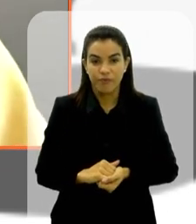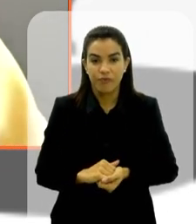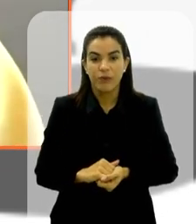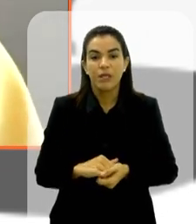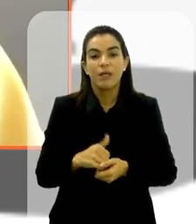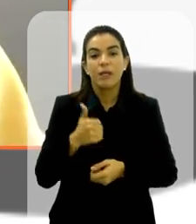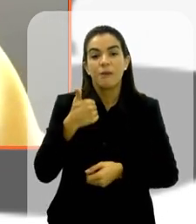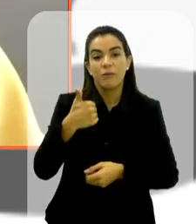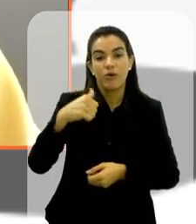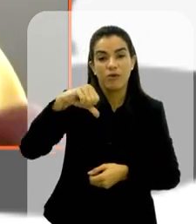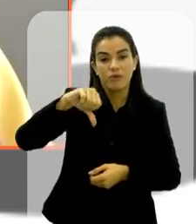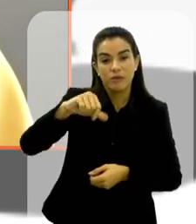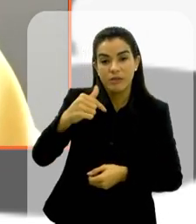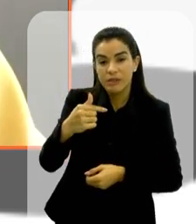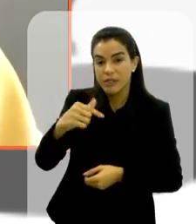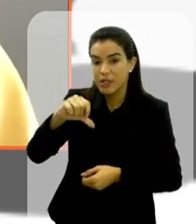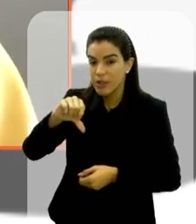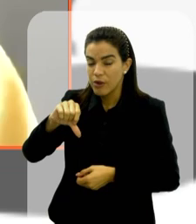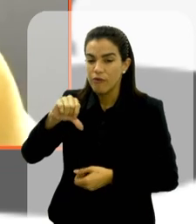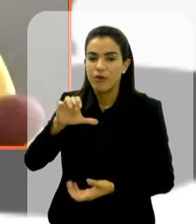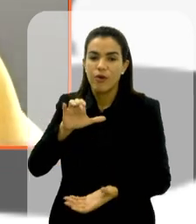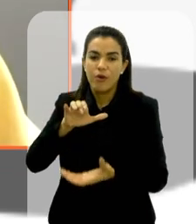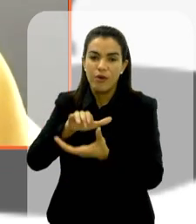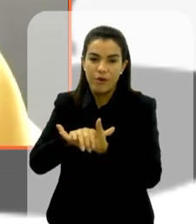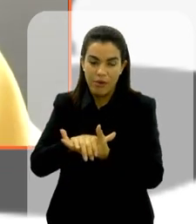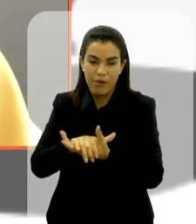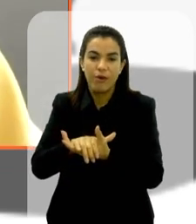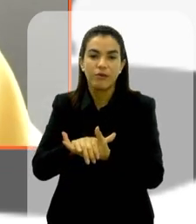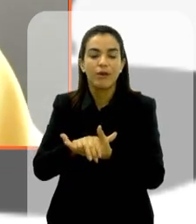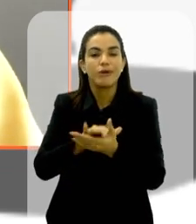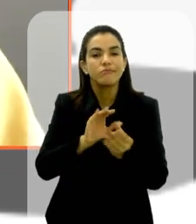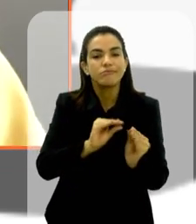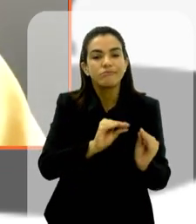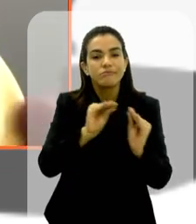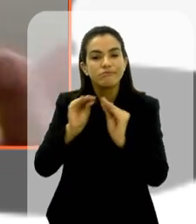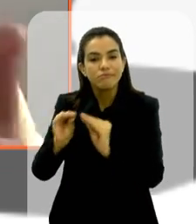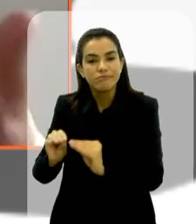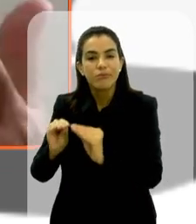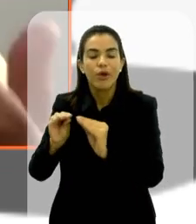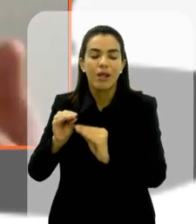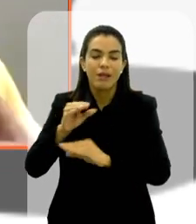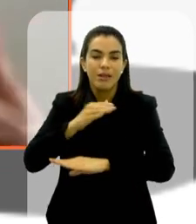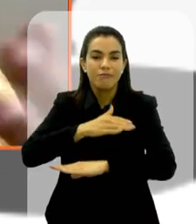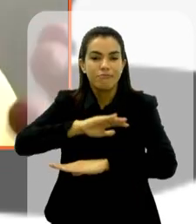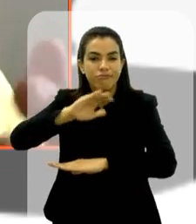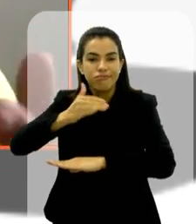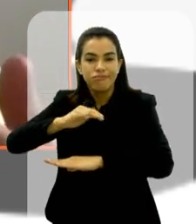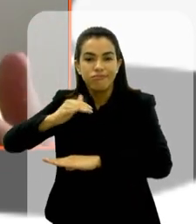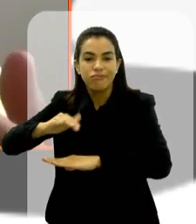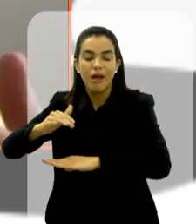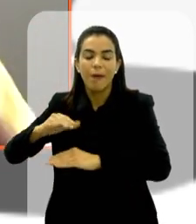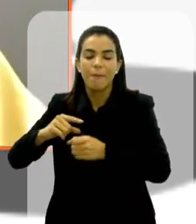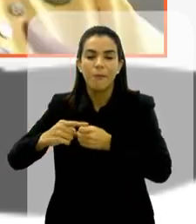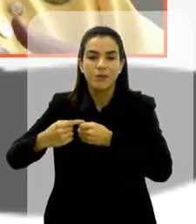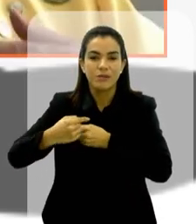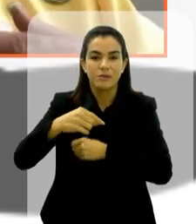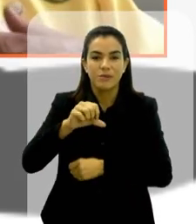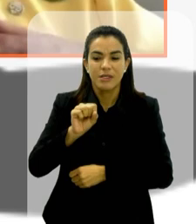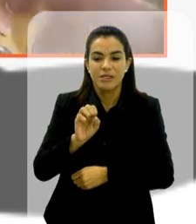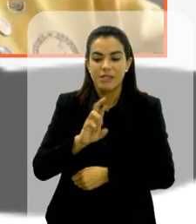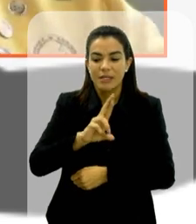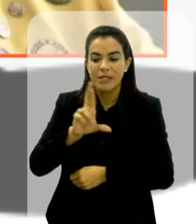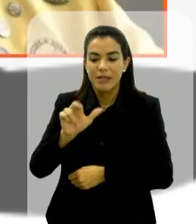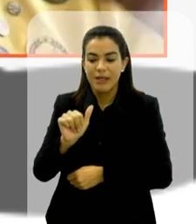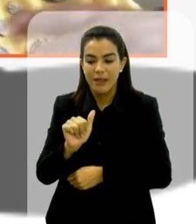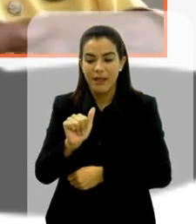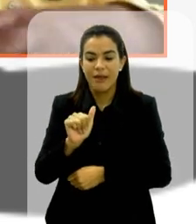Em 1979, eu casei e aí eu fui morar no município da Serra. Aí cheguei lá, o município da Serra, de